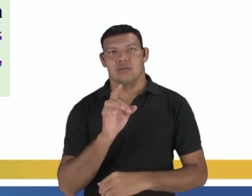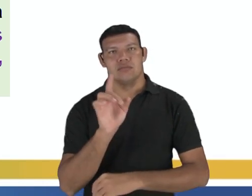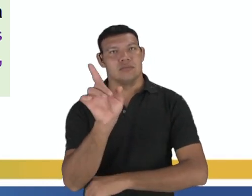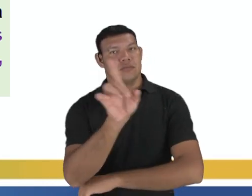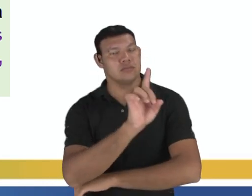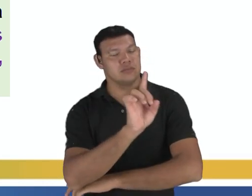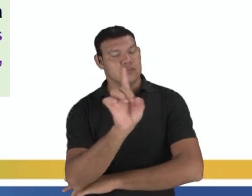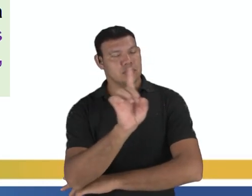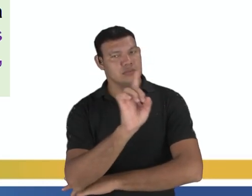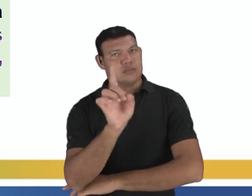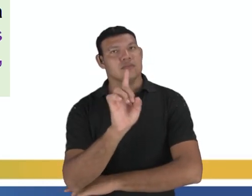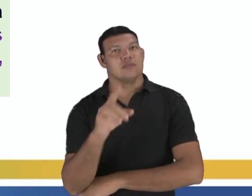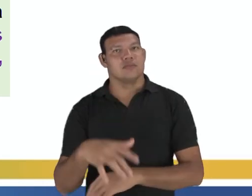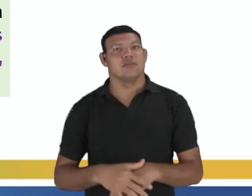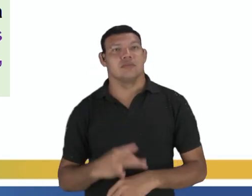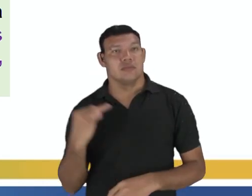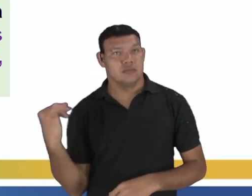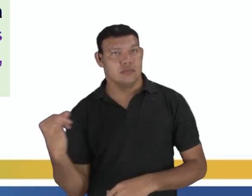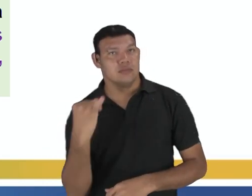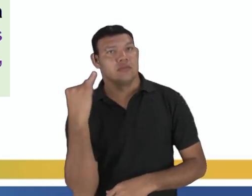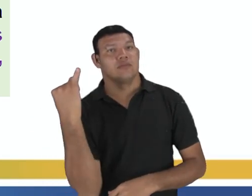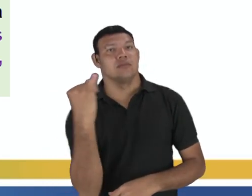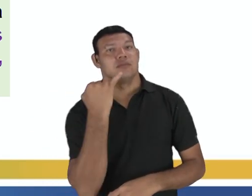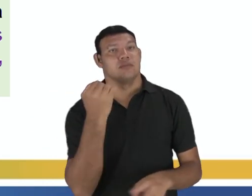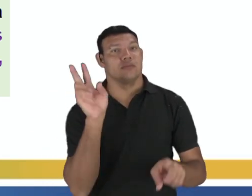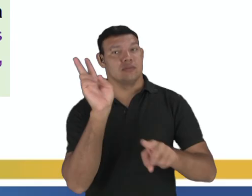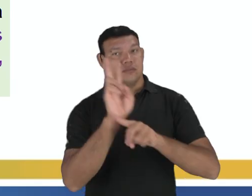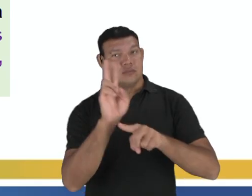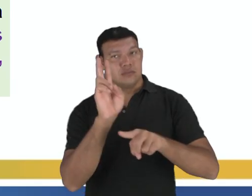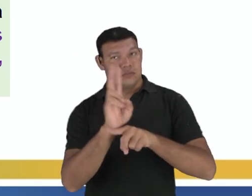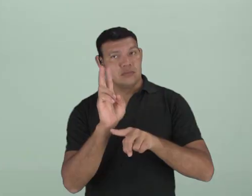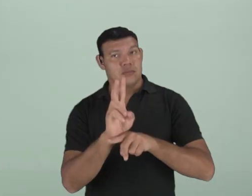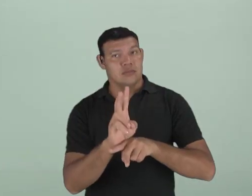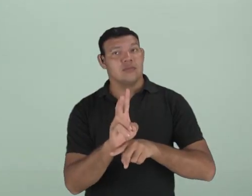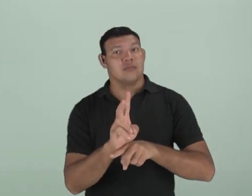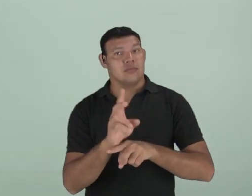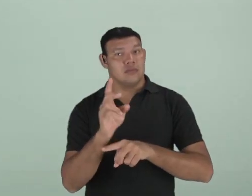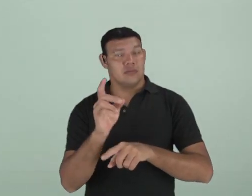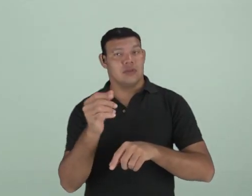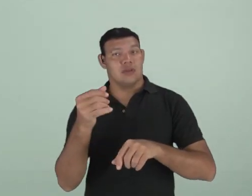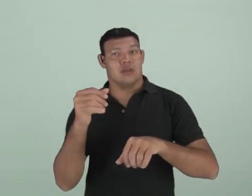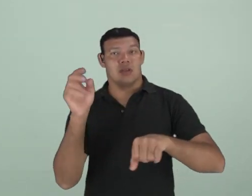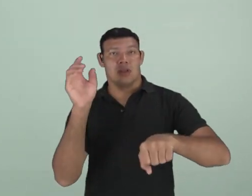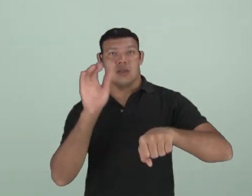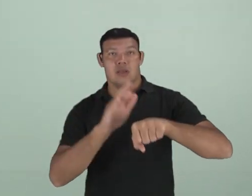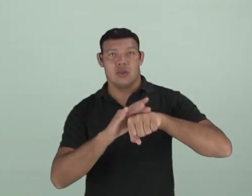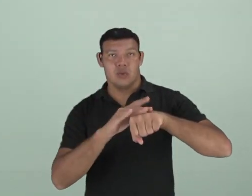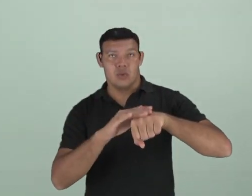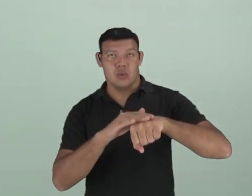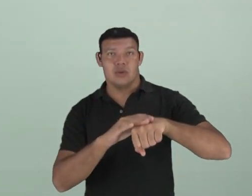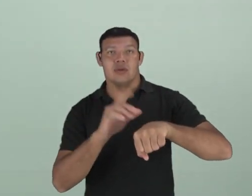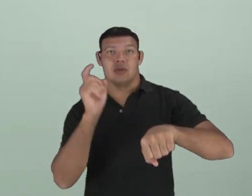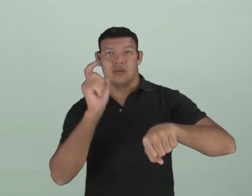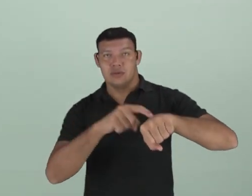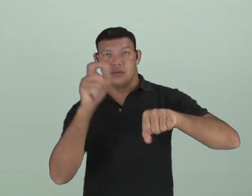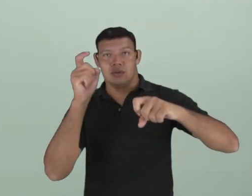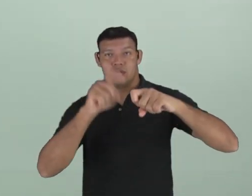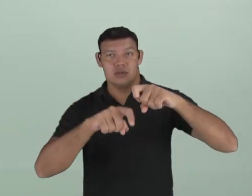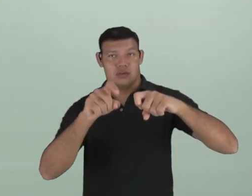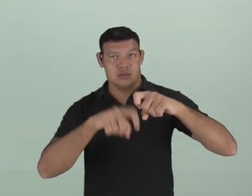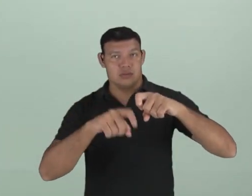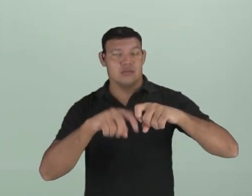prevenir uma gestação indesejada não né eles também são importantes para prevenir a a contração né de infecções